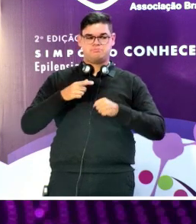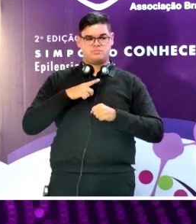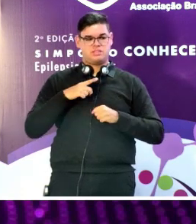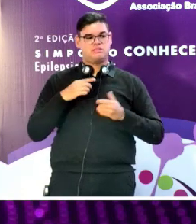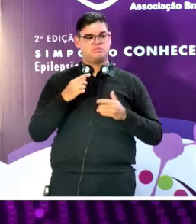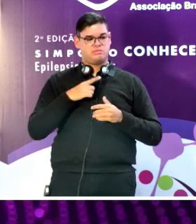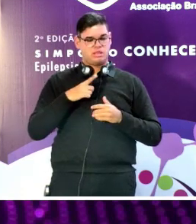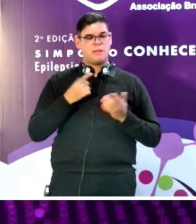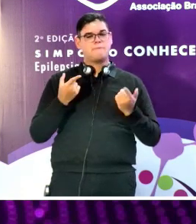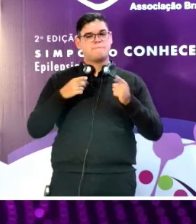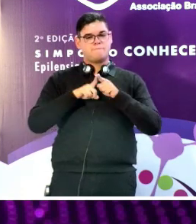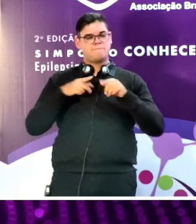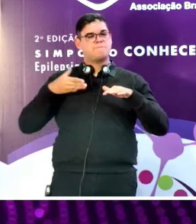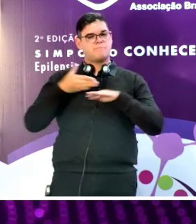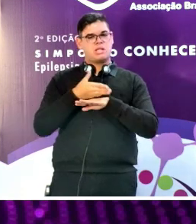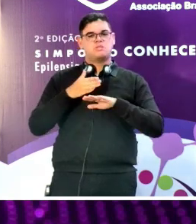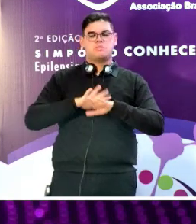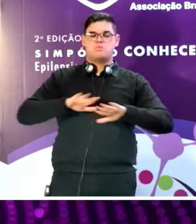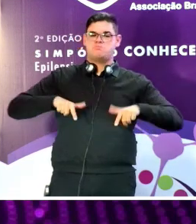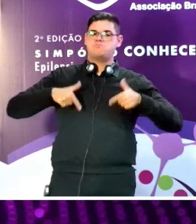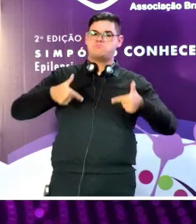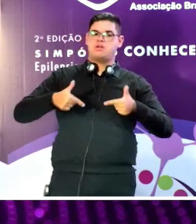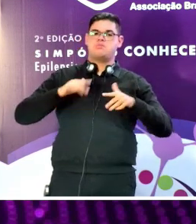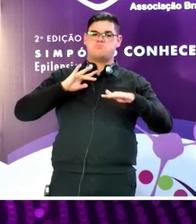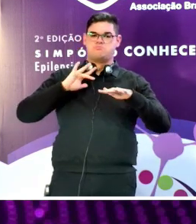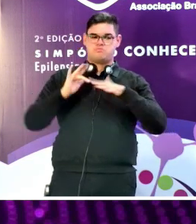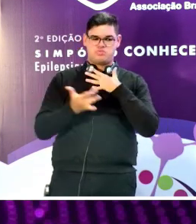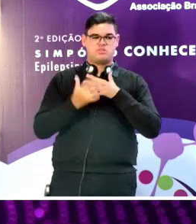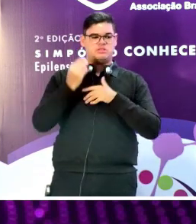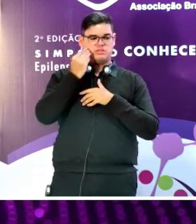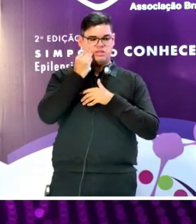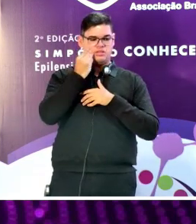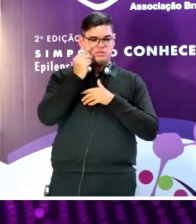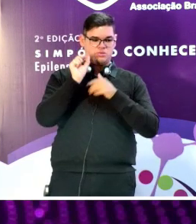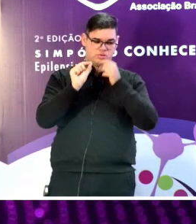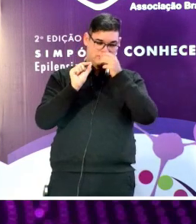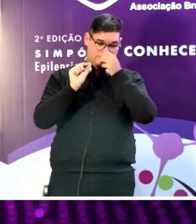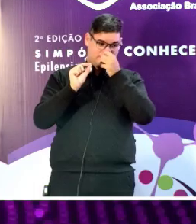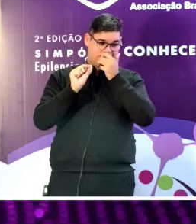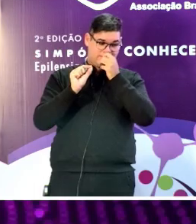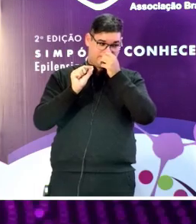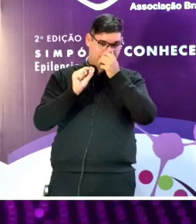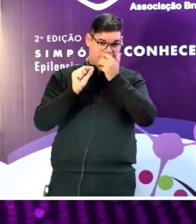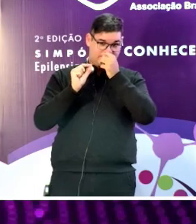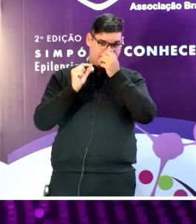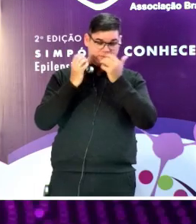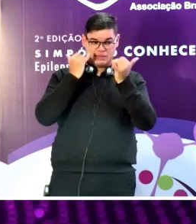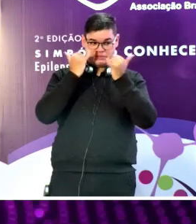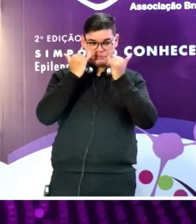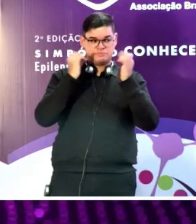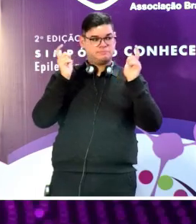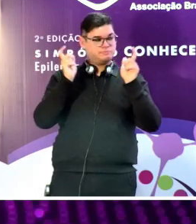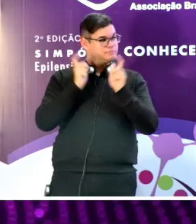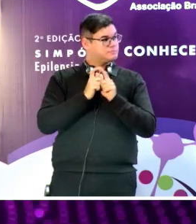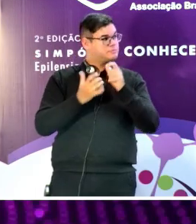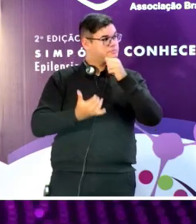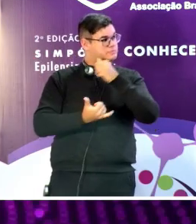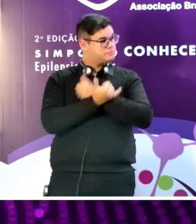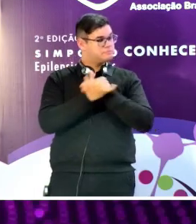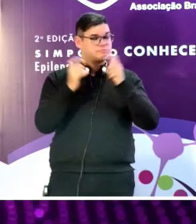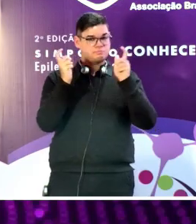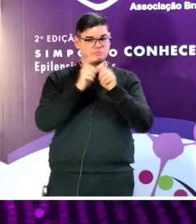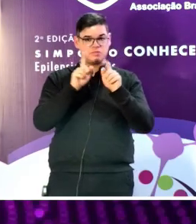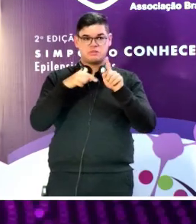tem uma participação ativa nas redes, tentando diminuir a informação enganosa, né, e